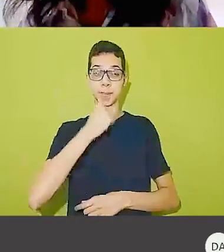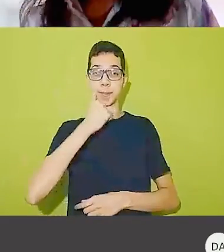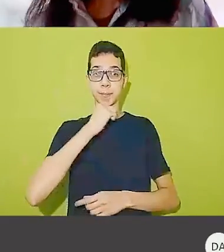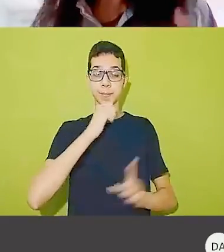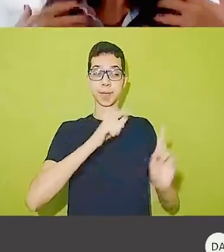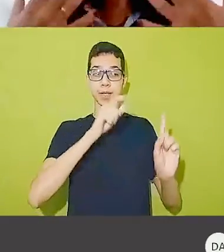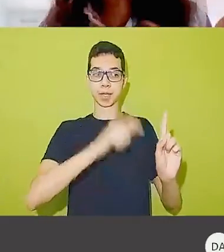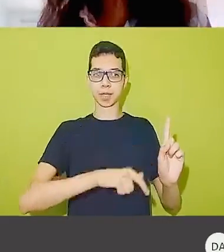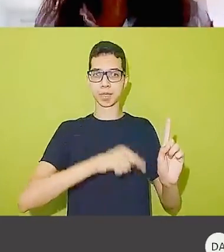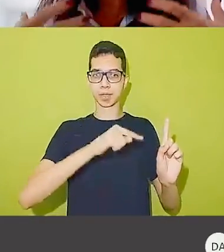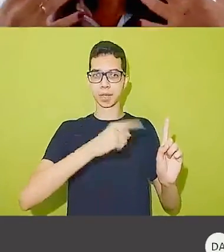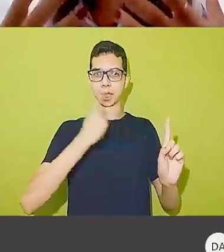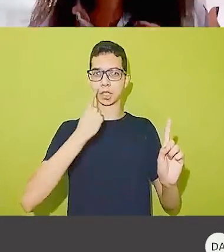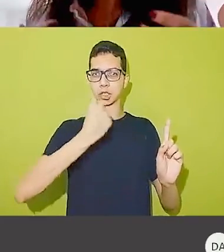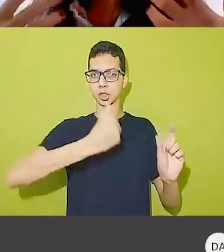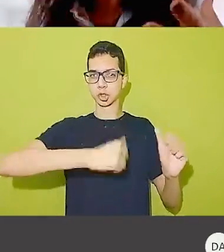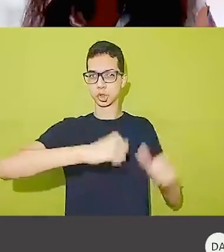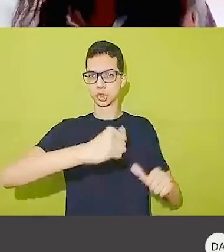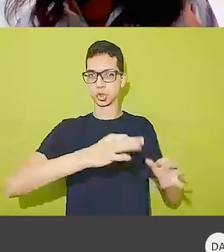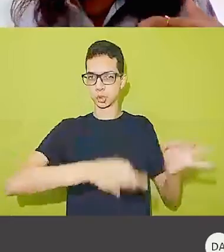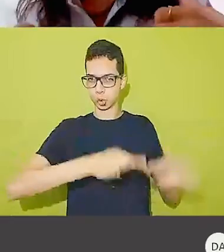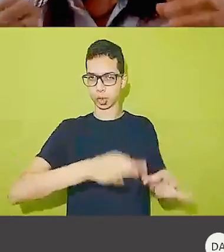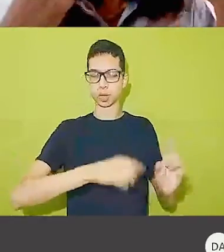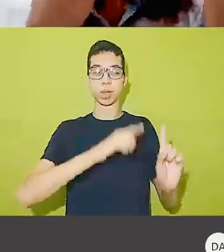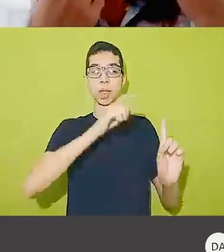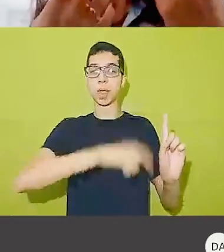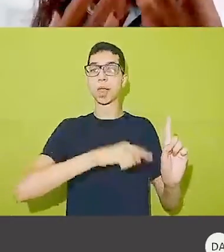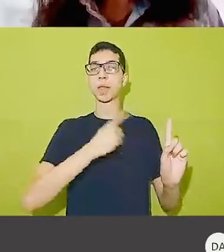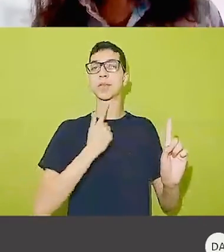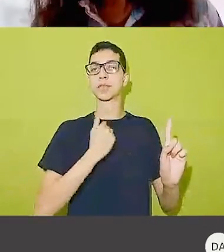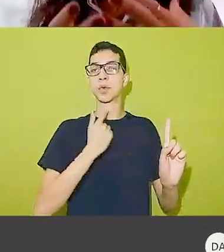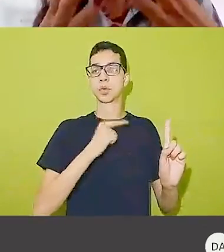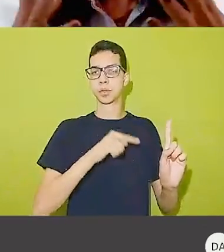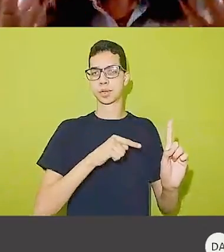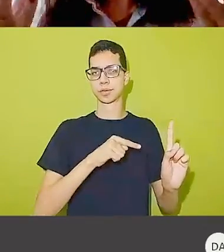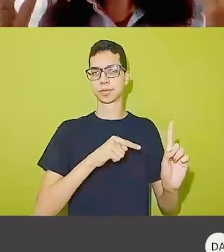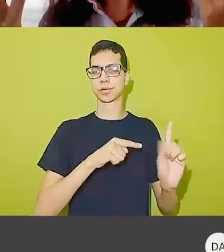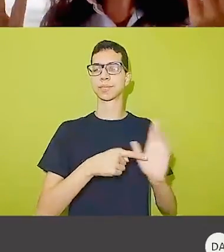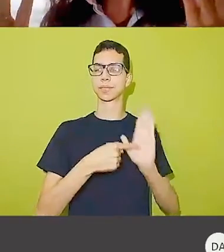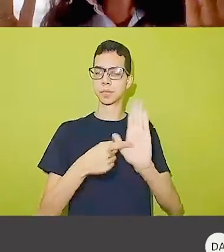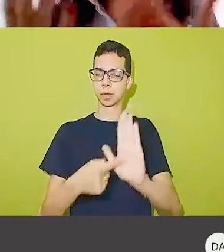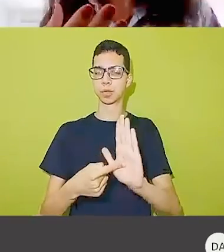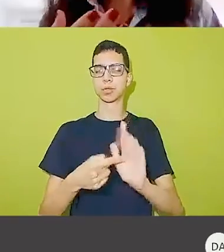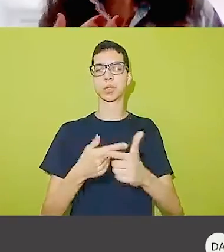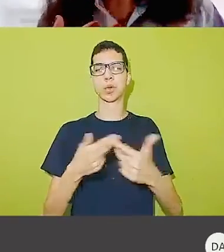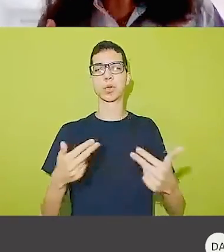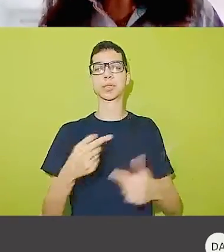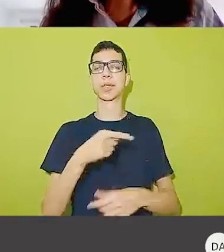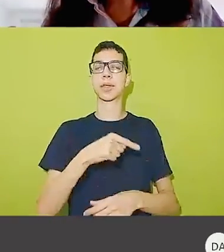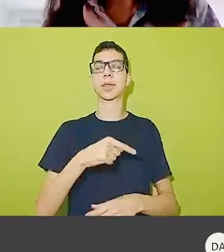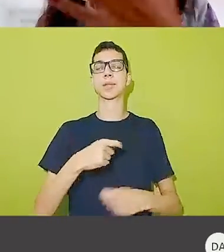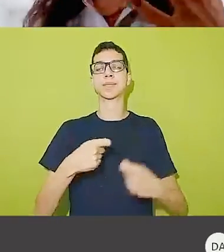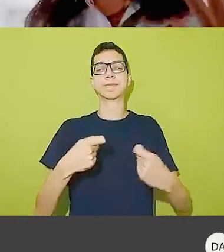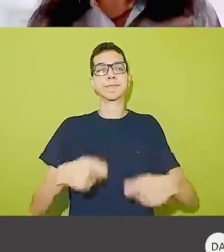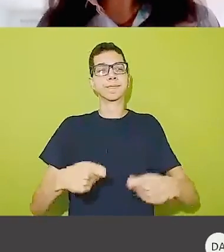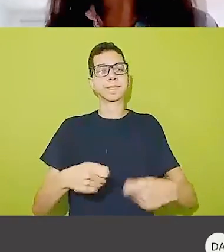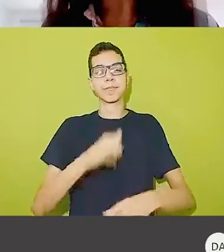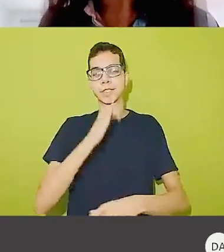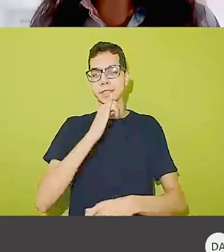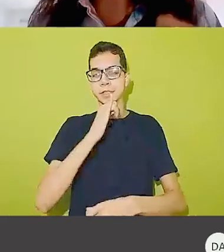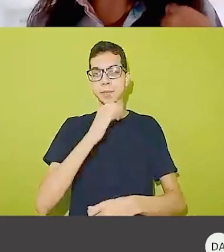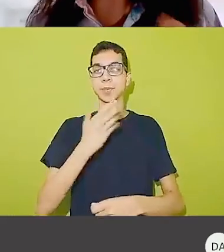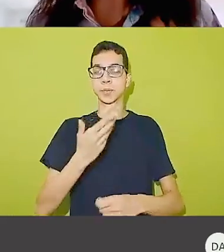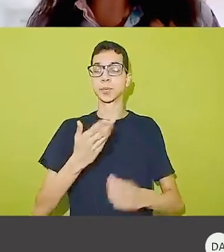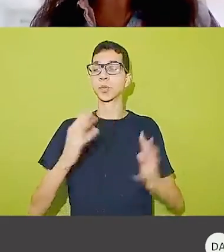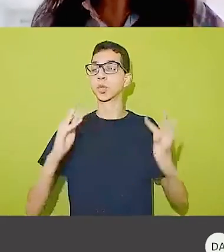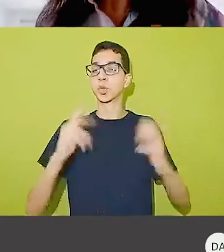processo, os desejos e vontades dela, as necessidades dela, e consegue colocar todo o acompanhamento